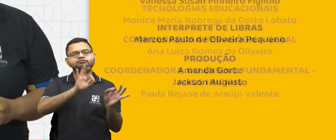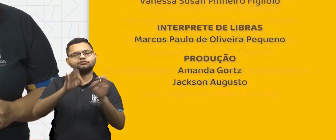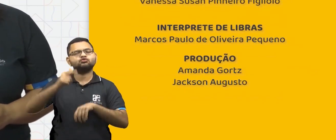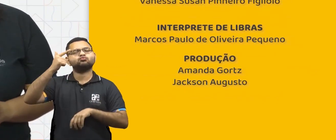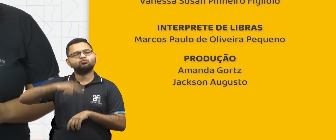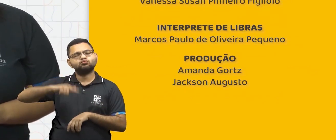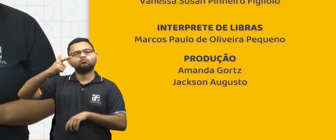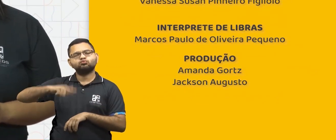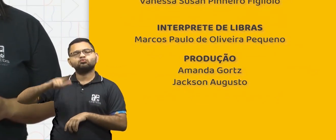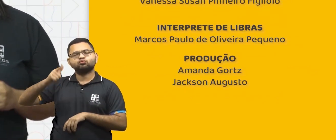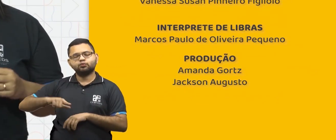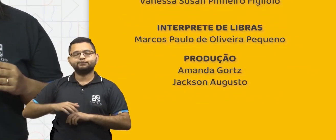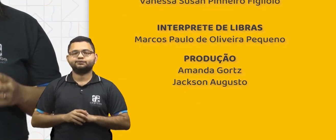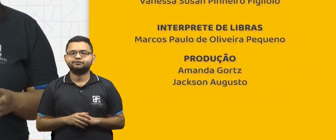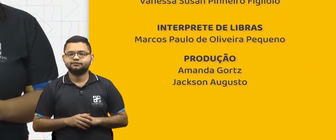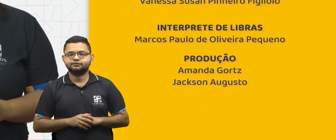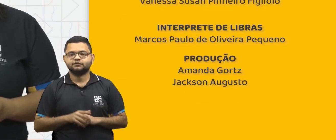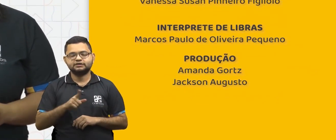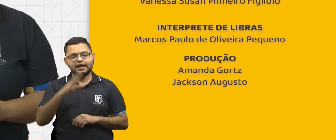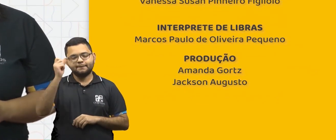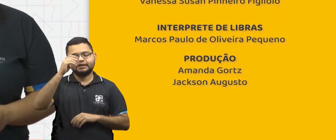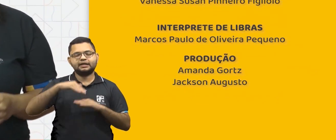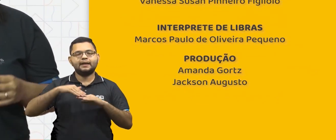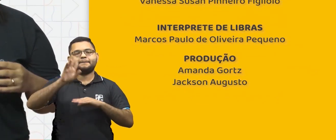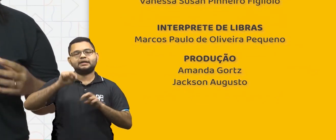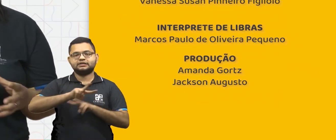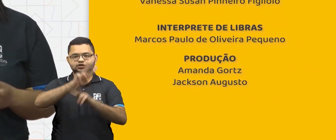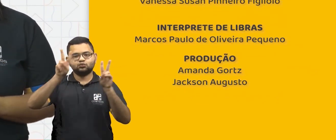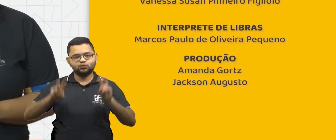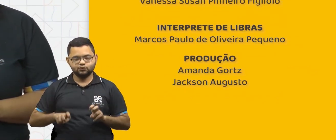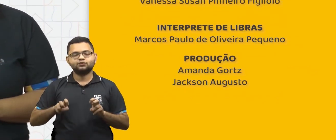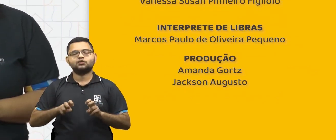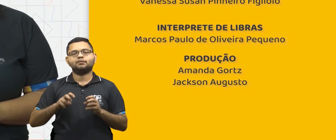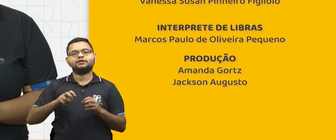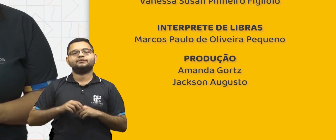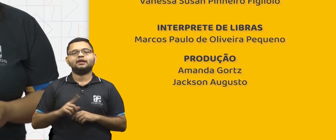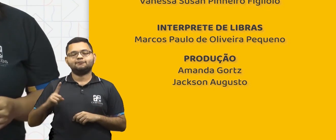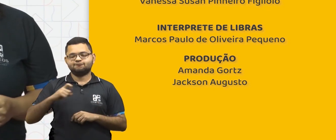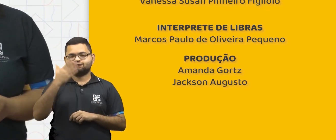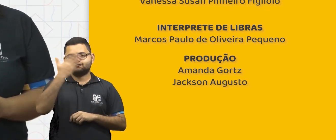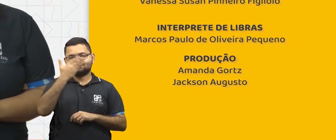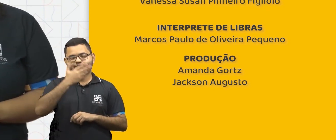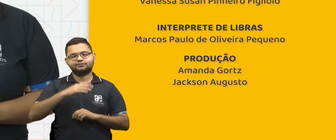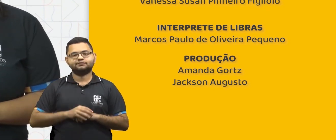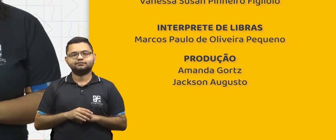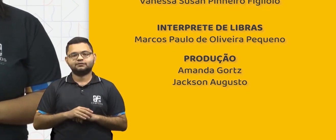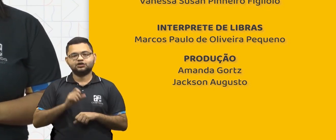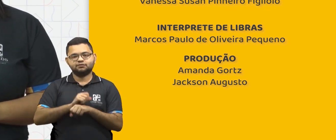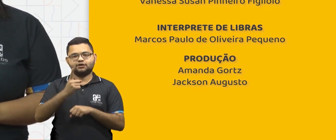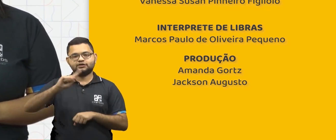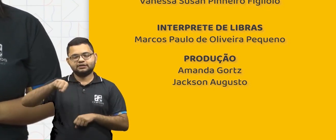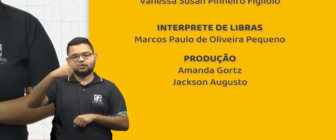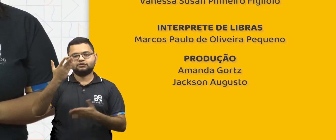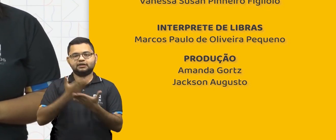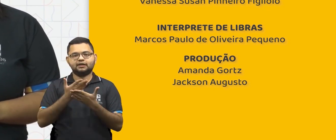quantas vezes quiser, para aprender muito mais sobre micro-organismos. Eu aguardo você na